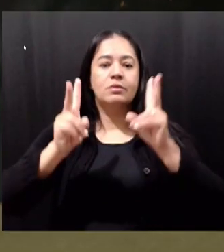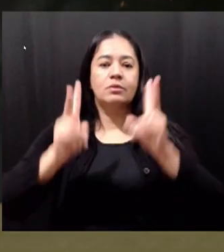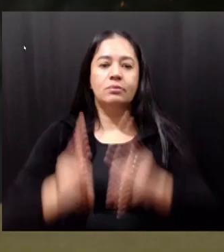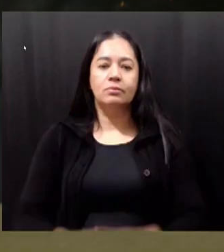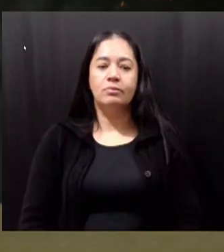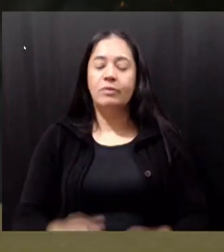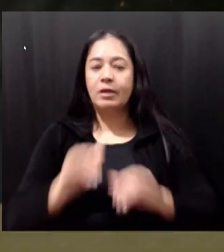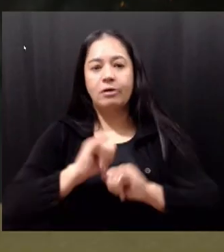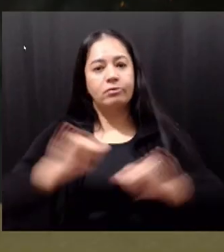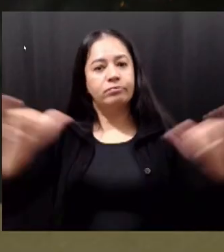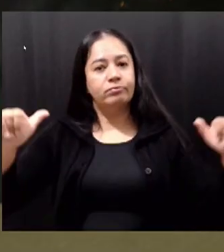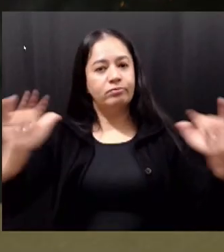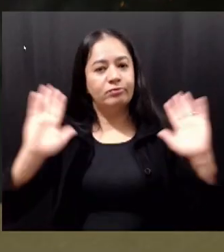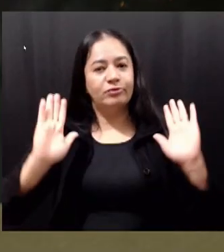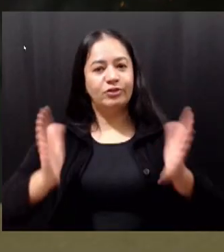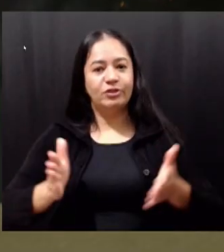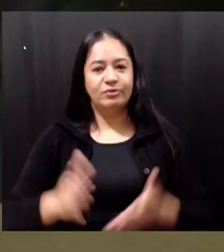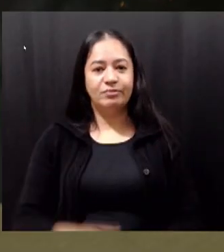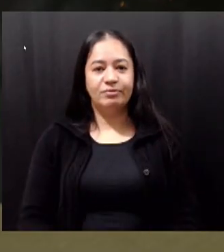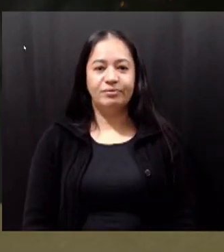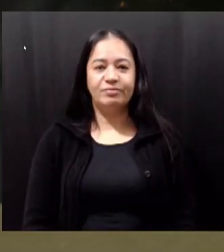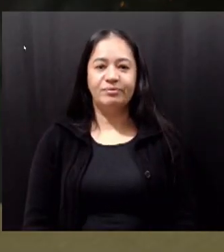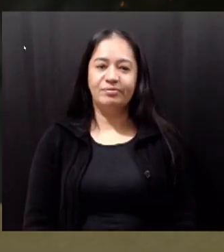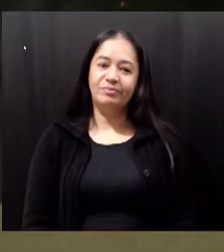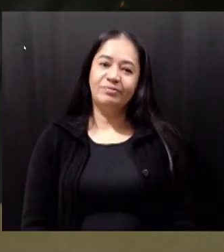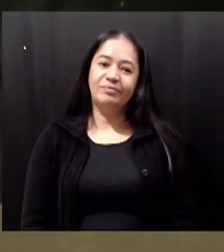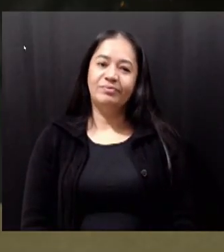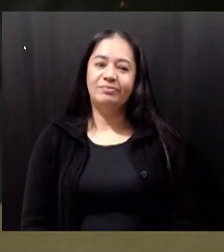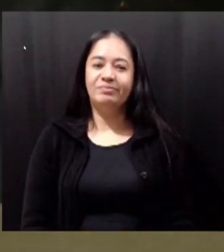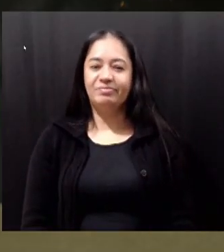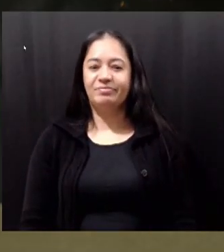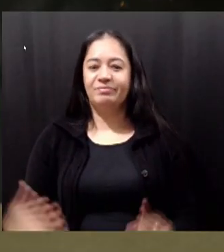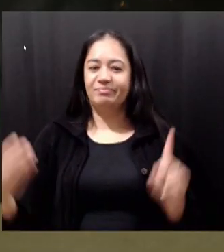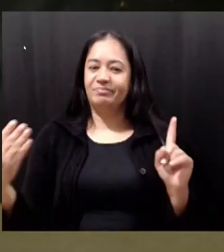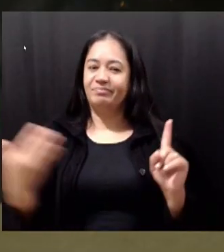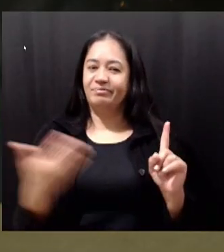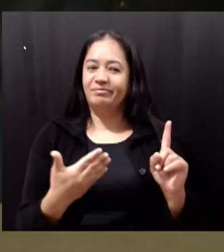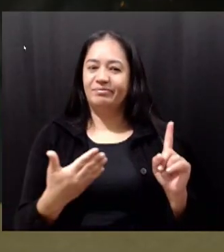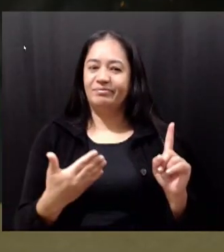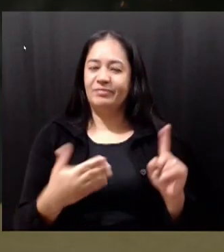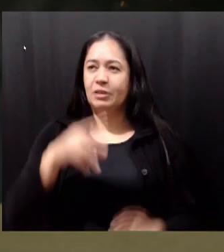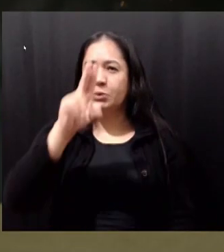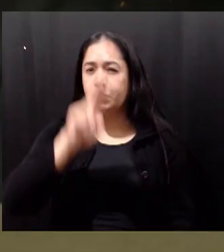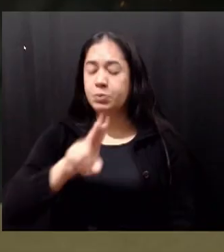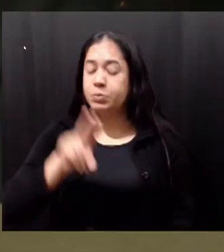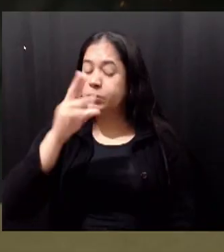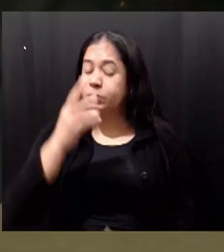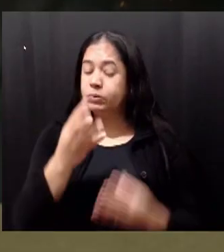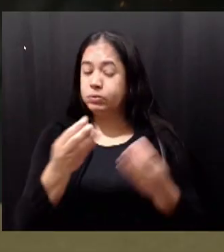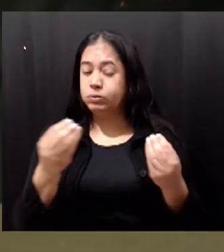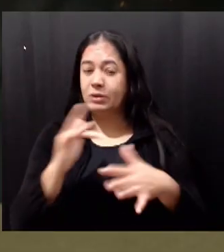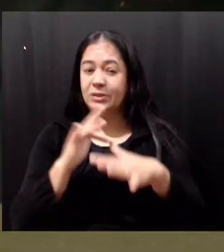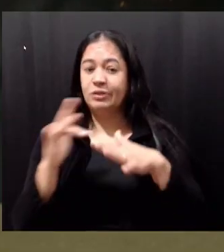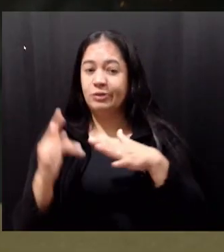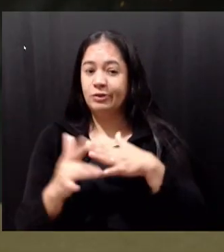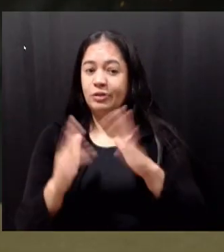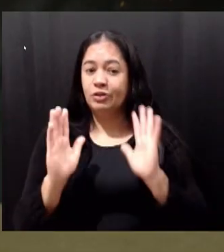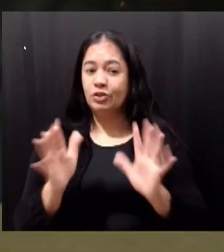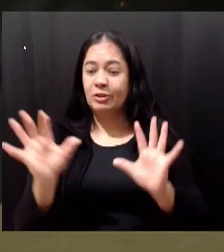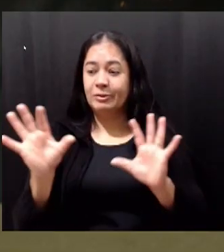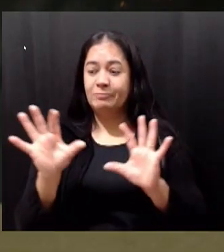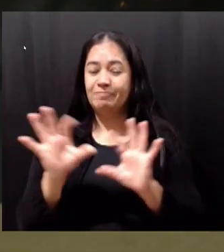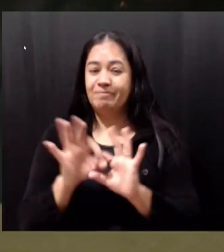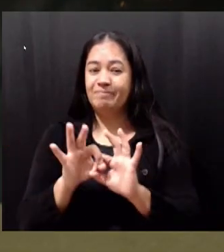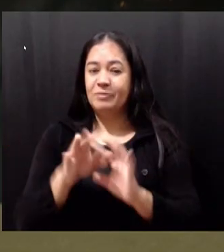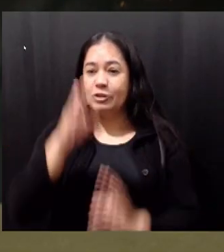aqui, né, pela nossa doutora. E o uso excessivo, gente, de redes sociais tem ligação direta com o estado de